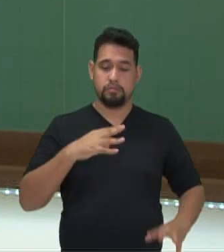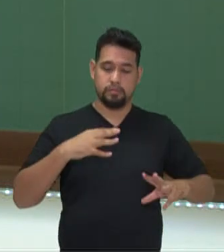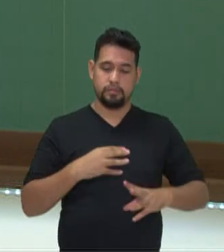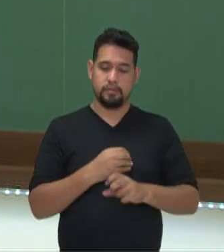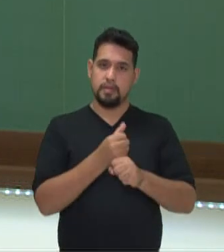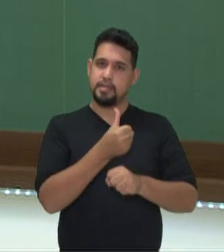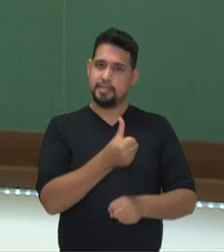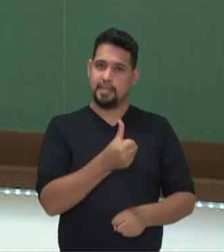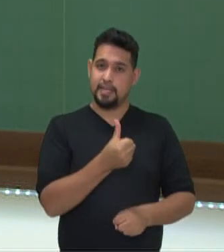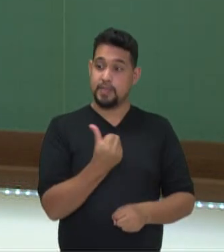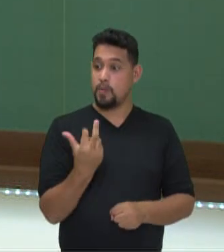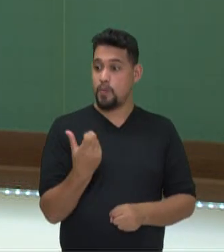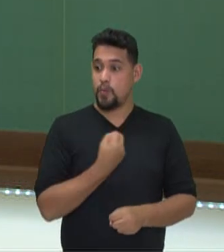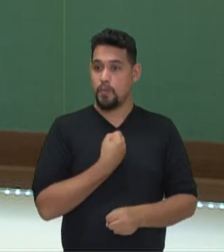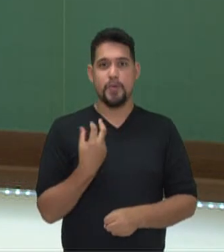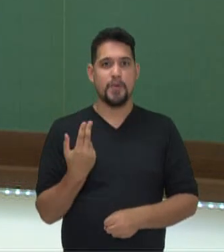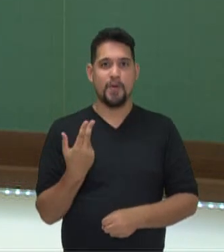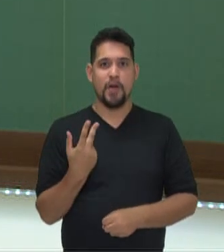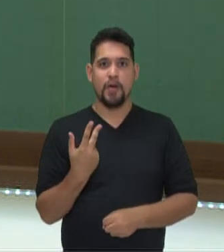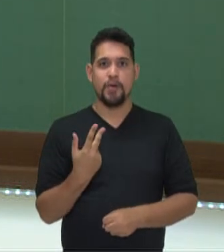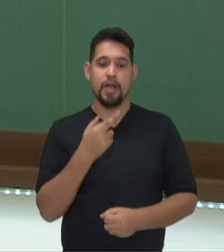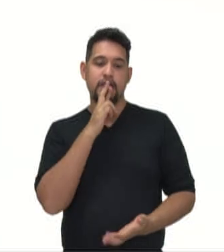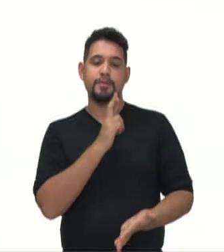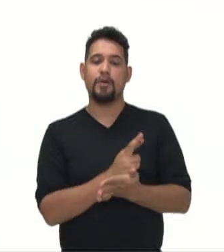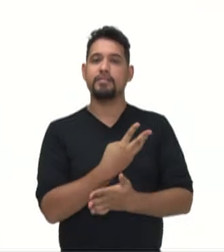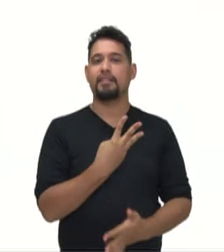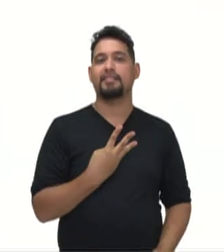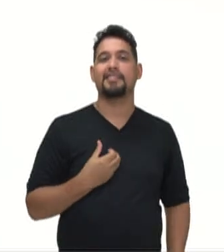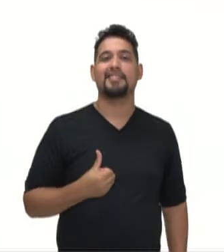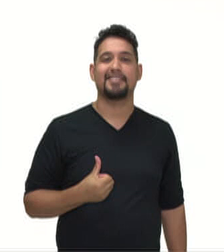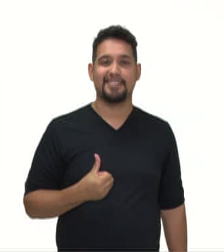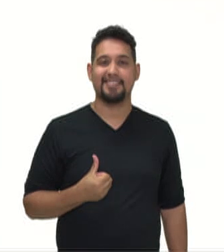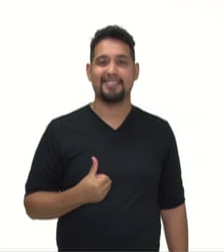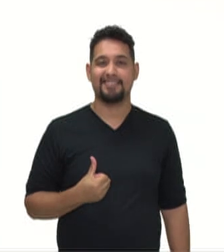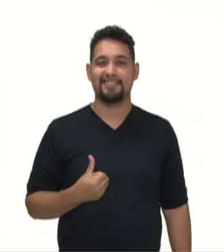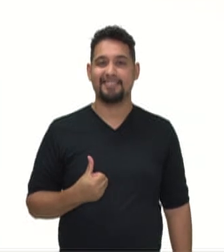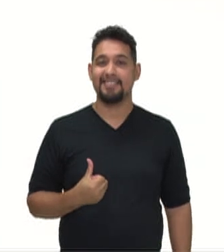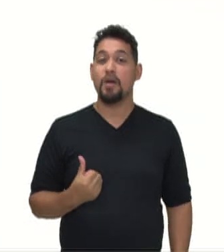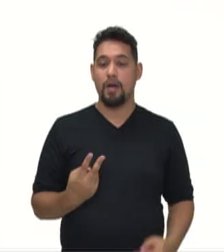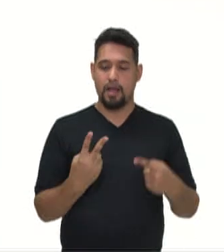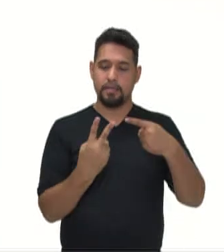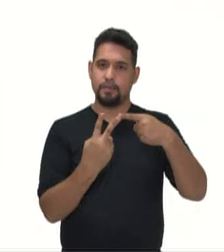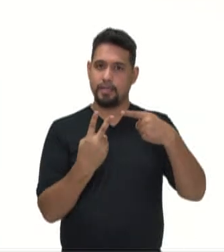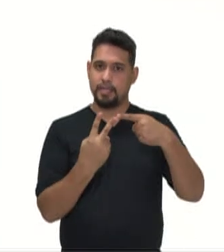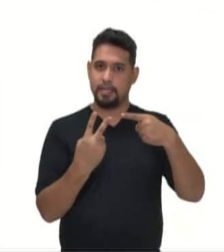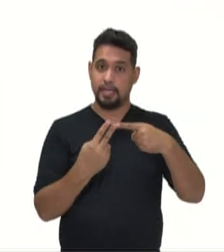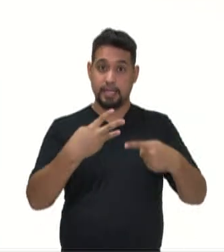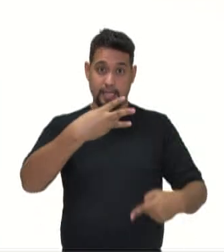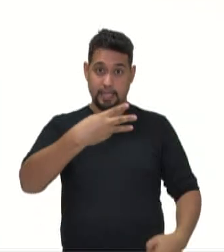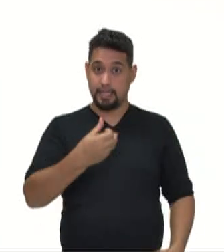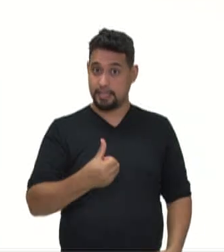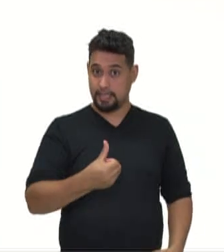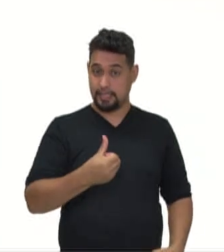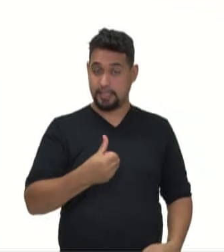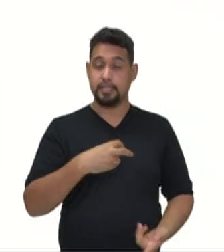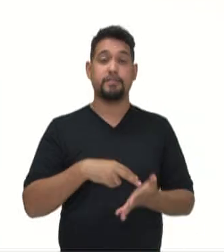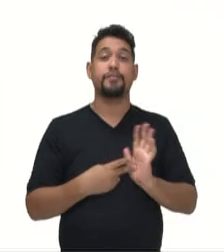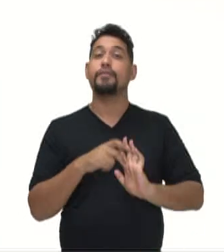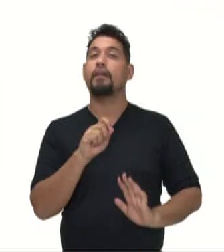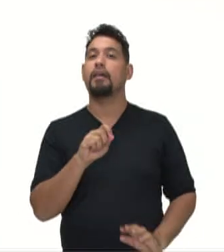multiplicar o 6 por ele mesmo, resulta em 36. Logo, raiz quadrada de 36